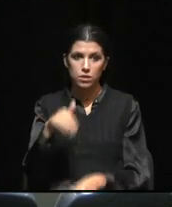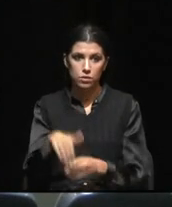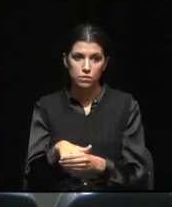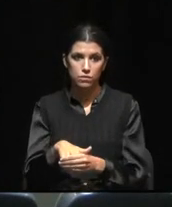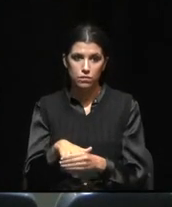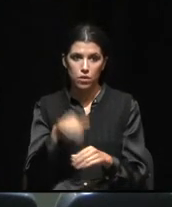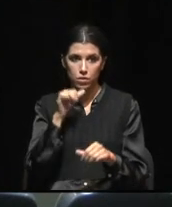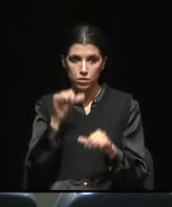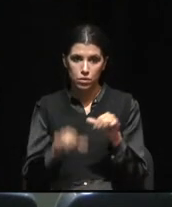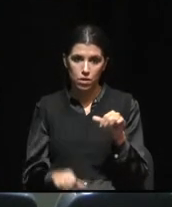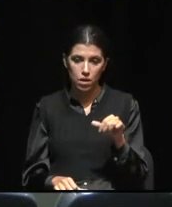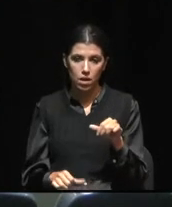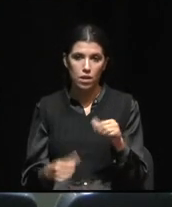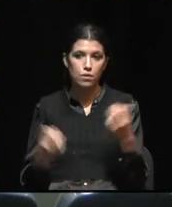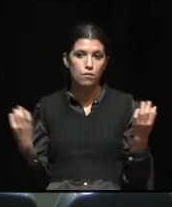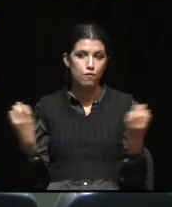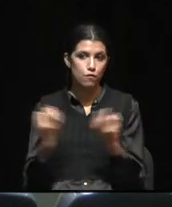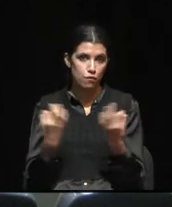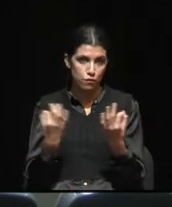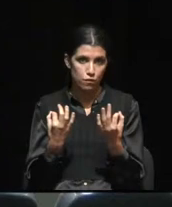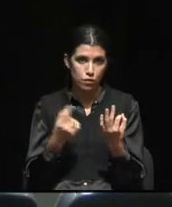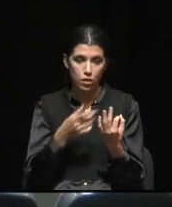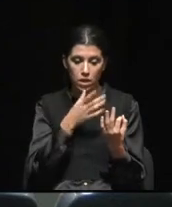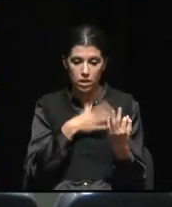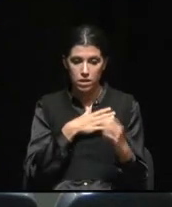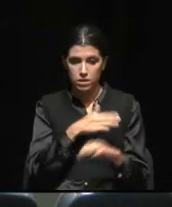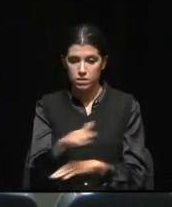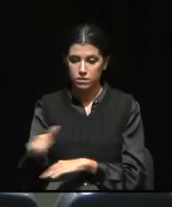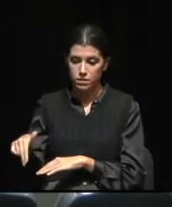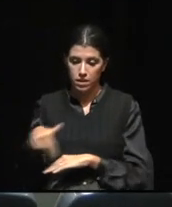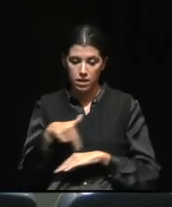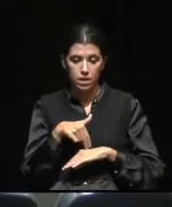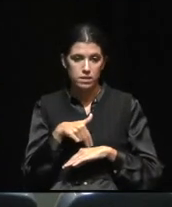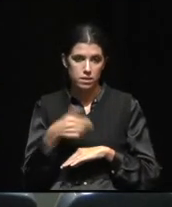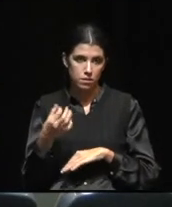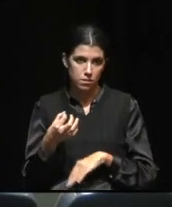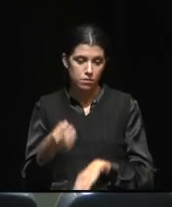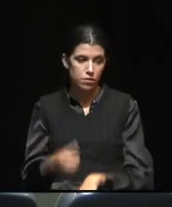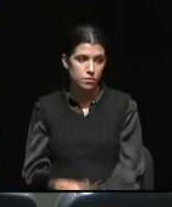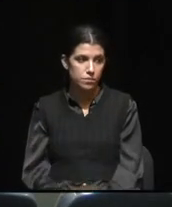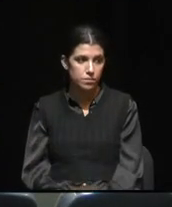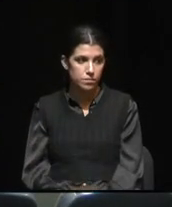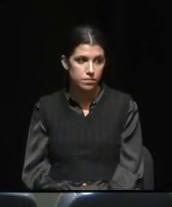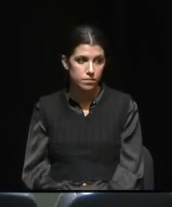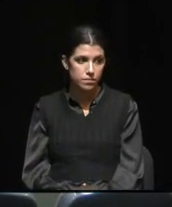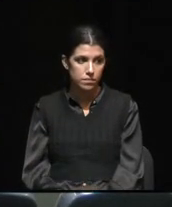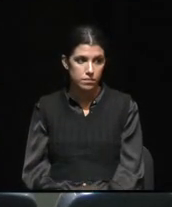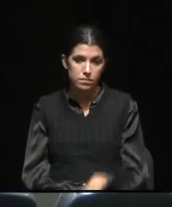declaração de voto oral e tinha informado vinha cá a cima